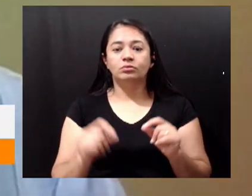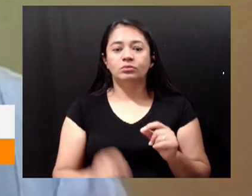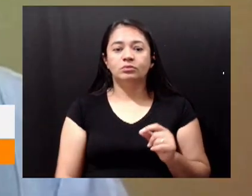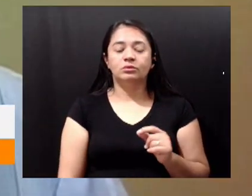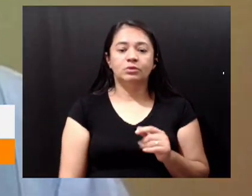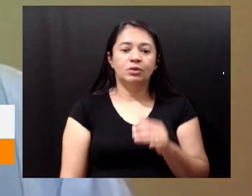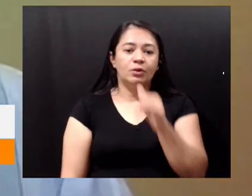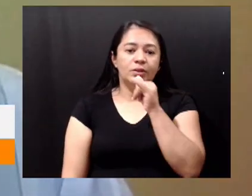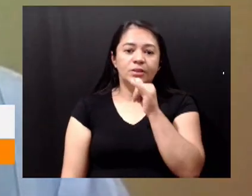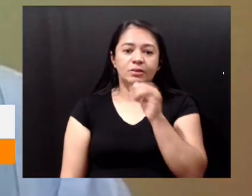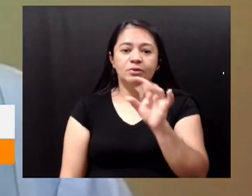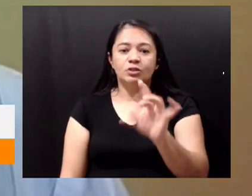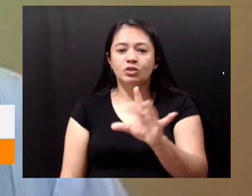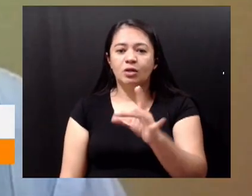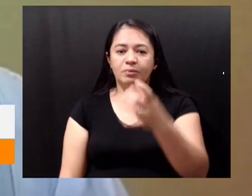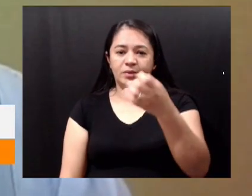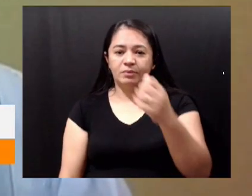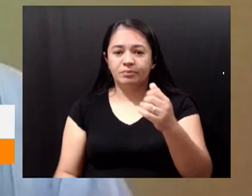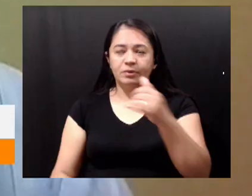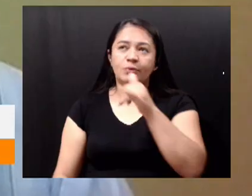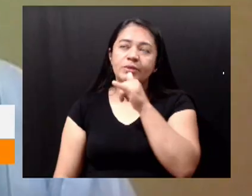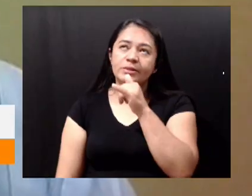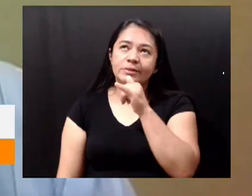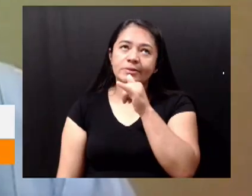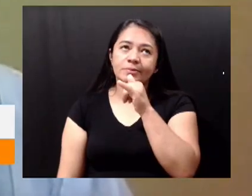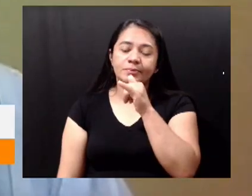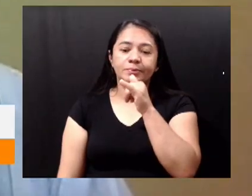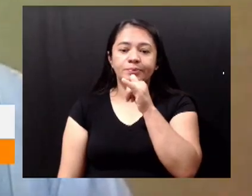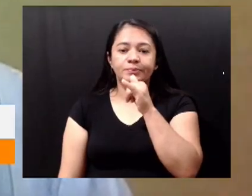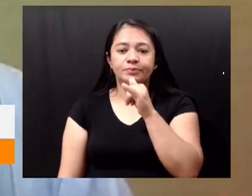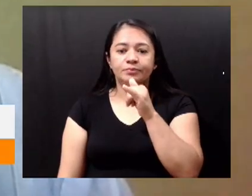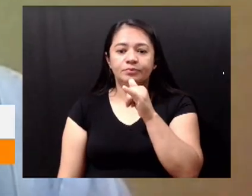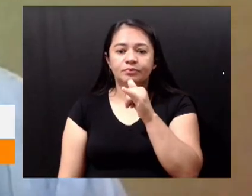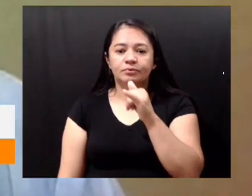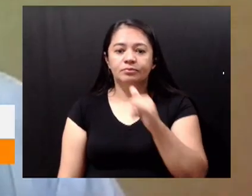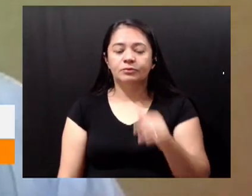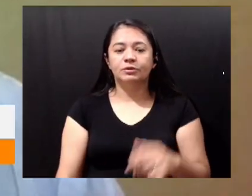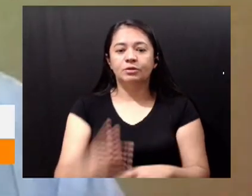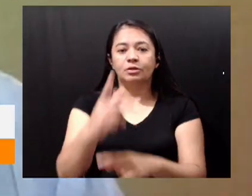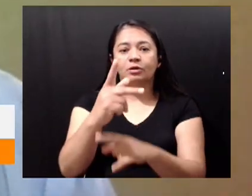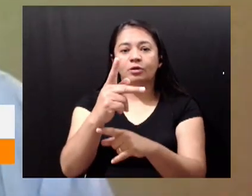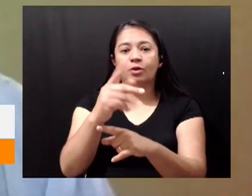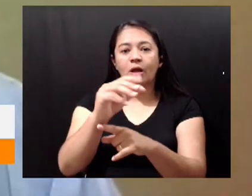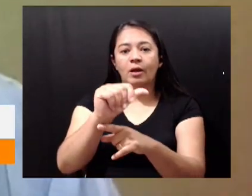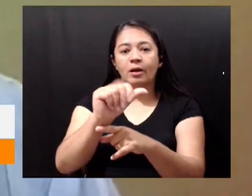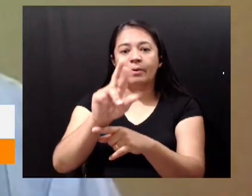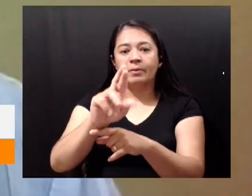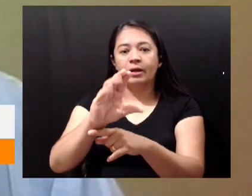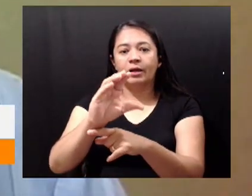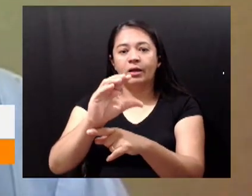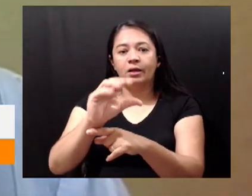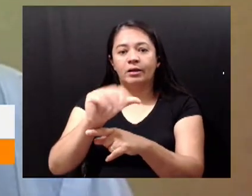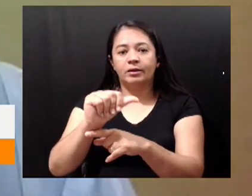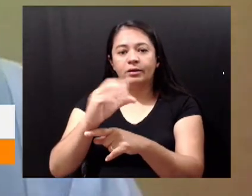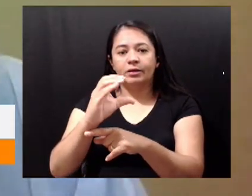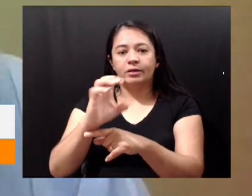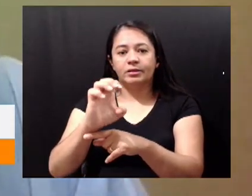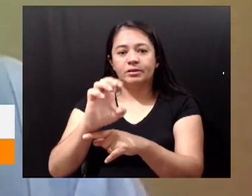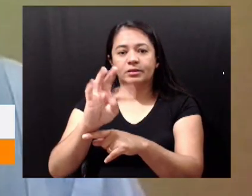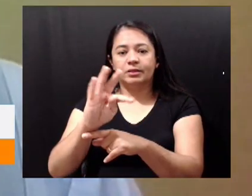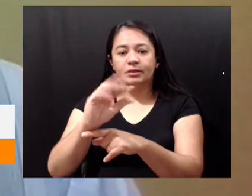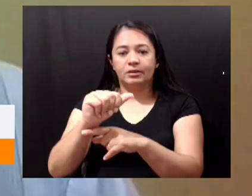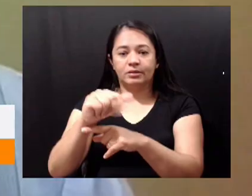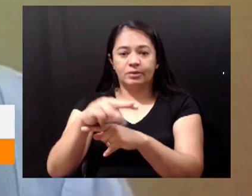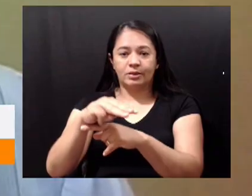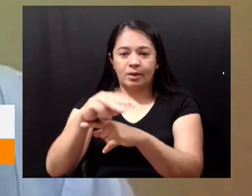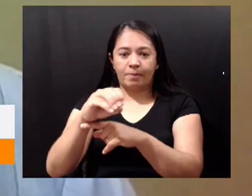a título de exemplo, no caso do paracetamol, que é um analgésico muito comum o uso dele, né?